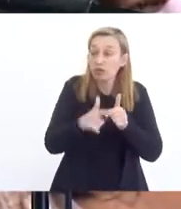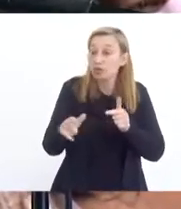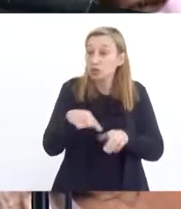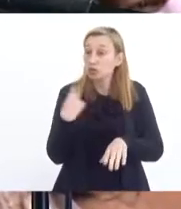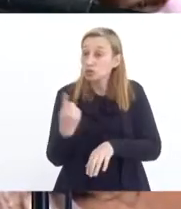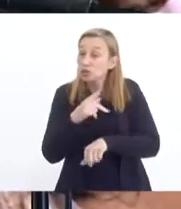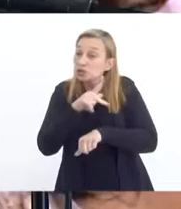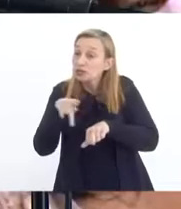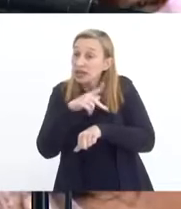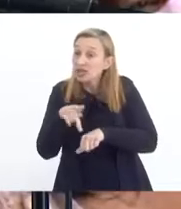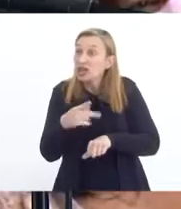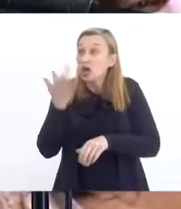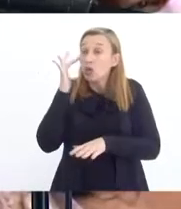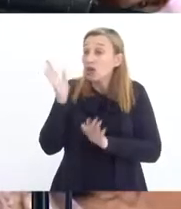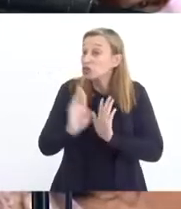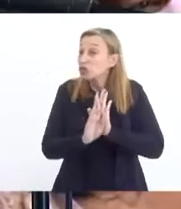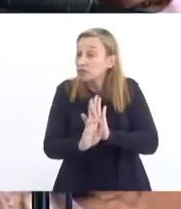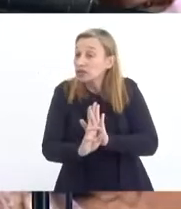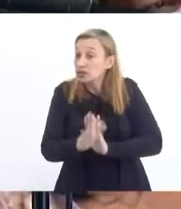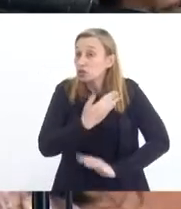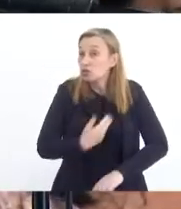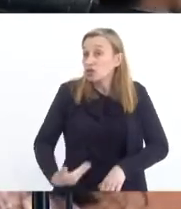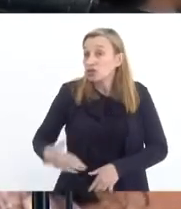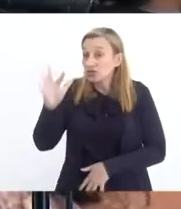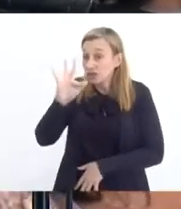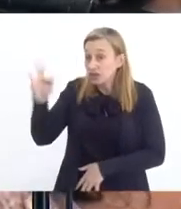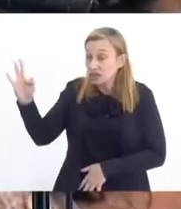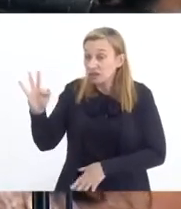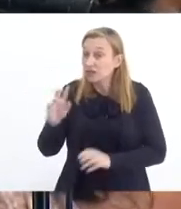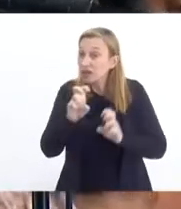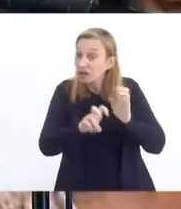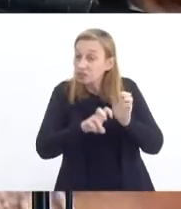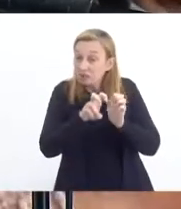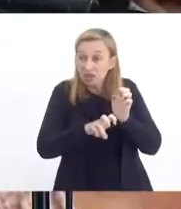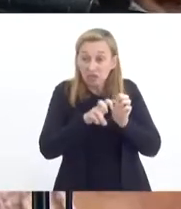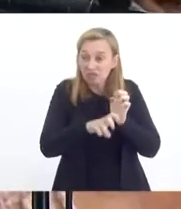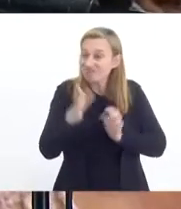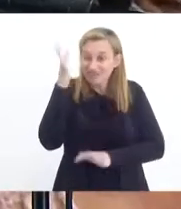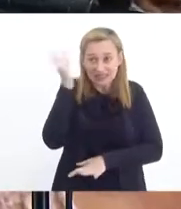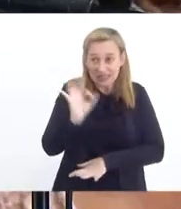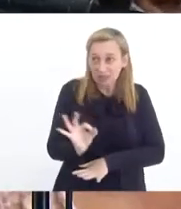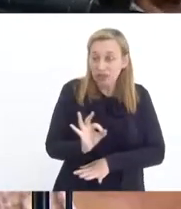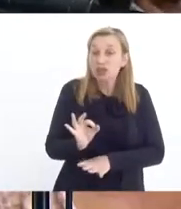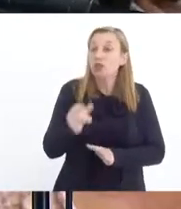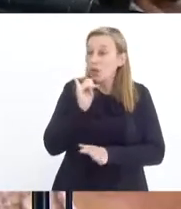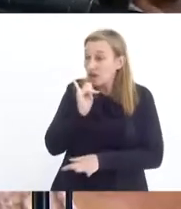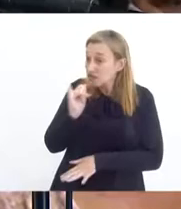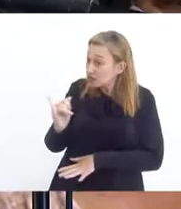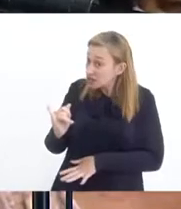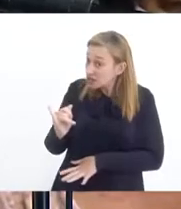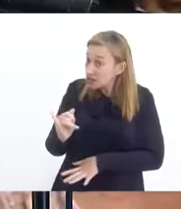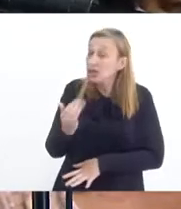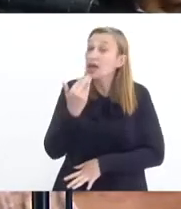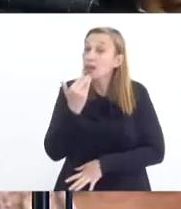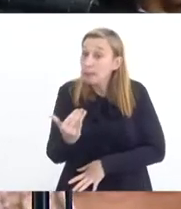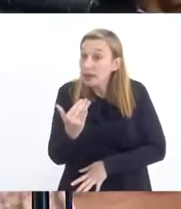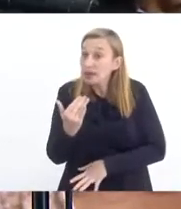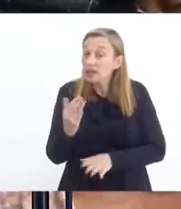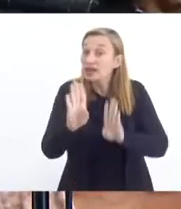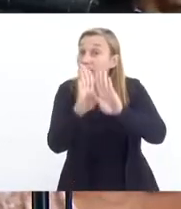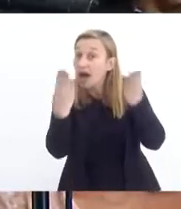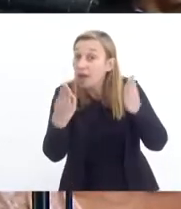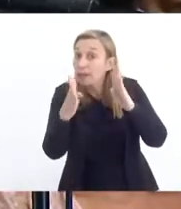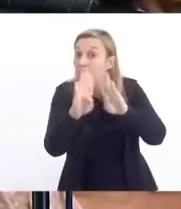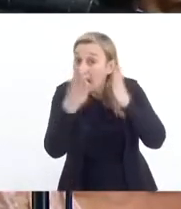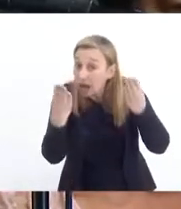que o representante do governo federal na Embrapa não está sabendo disso, então aviso a ele e peço que reabram